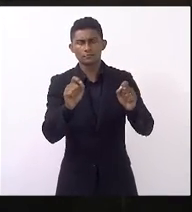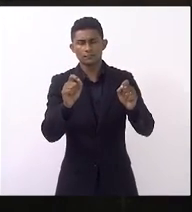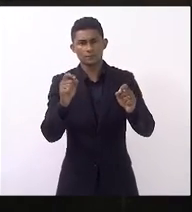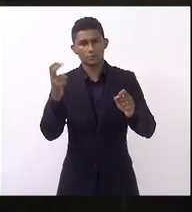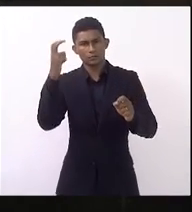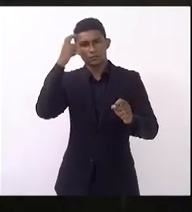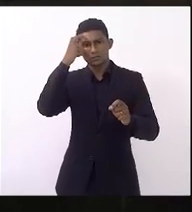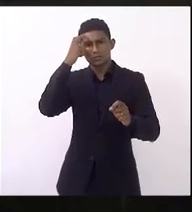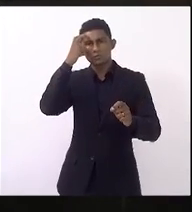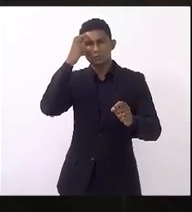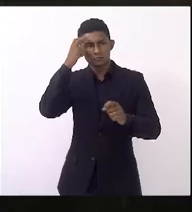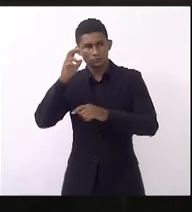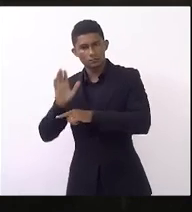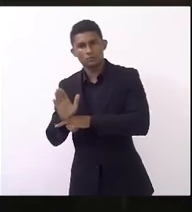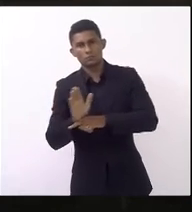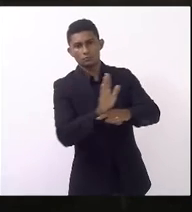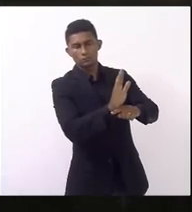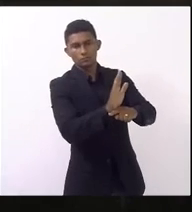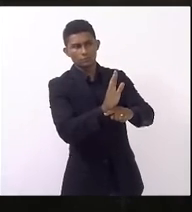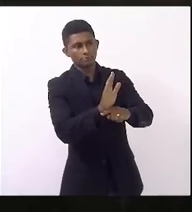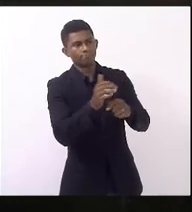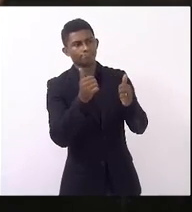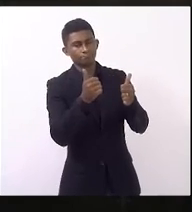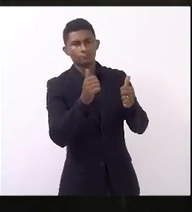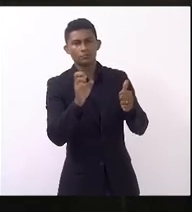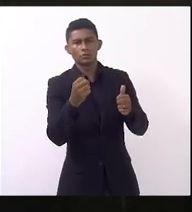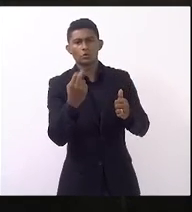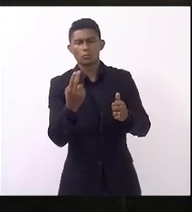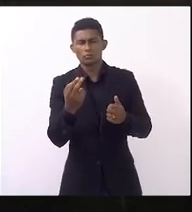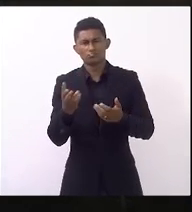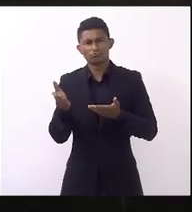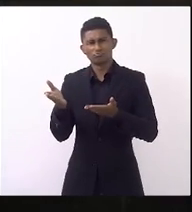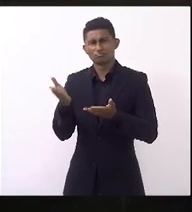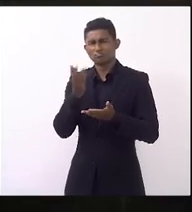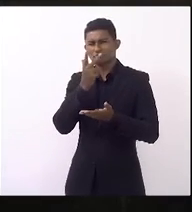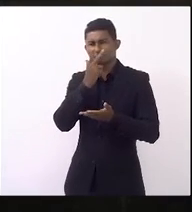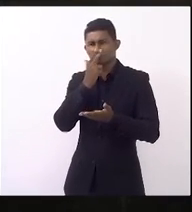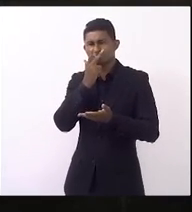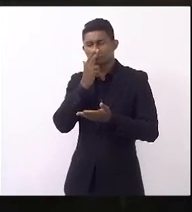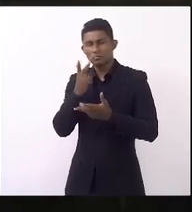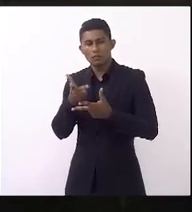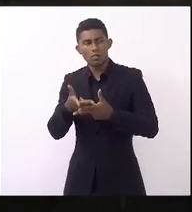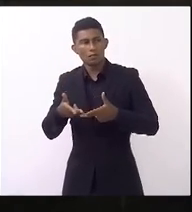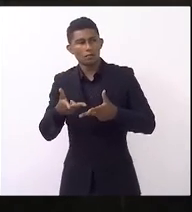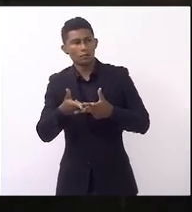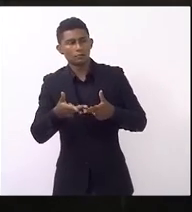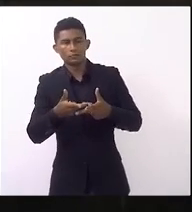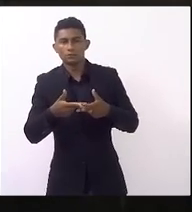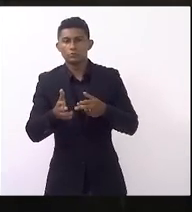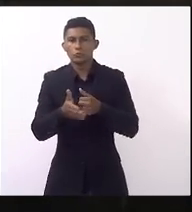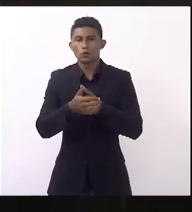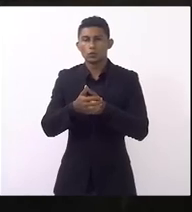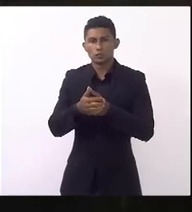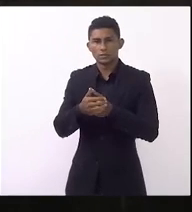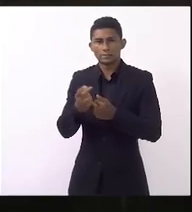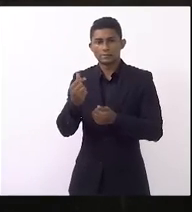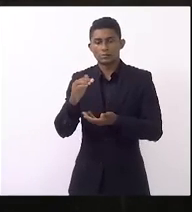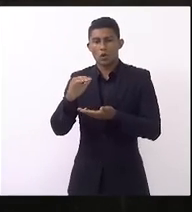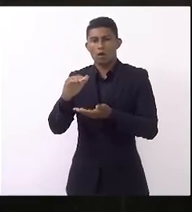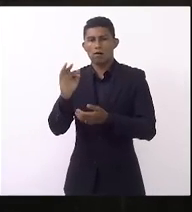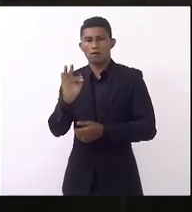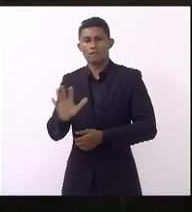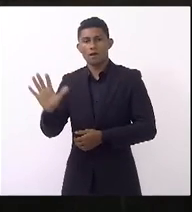permitir que, na calada da noite, a Sorrelfa, o orçamento federal, seja sequestrado